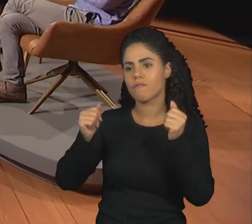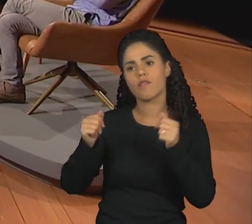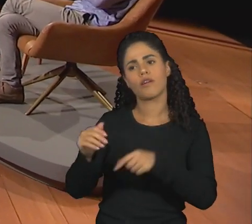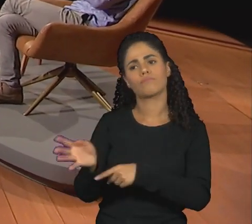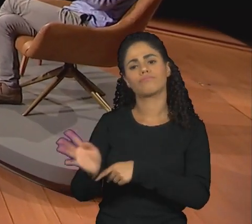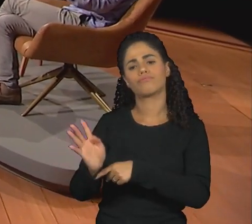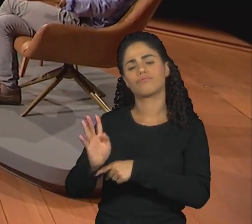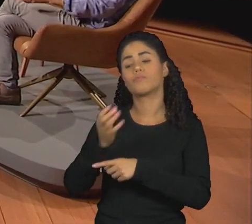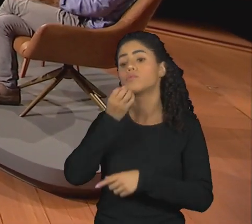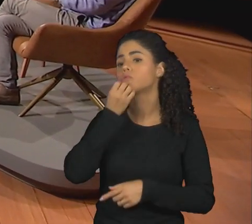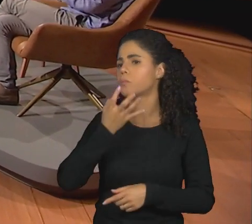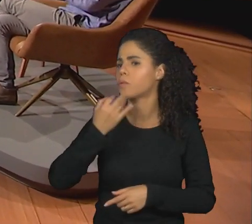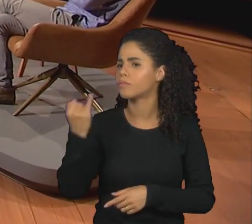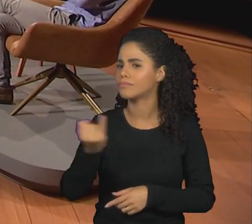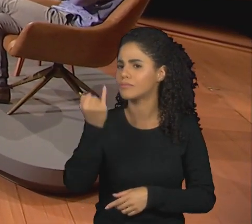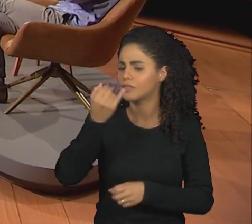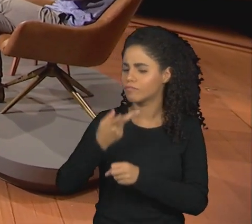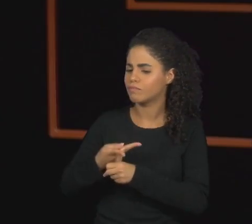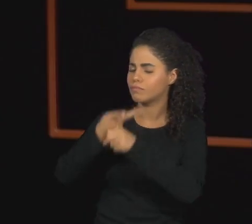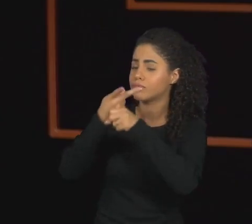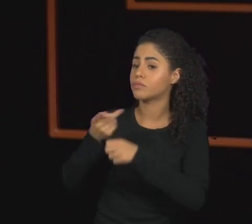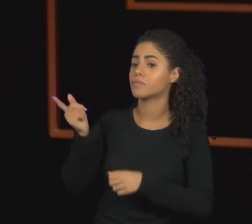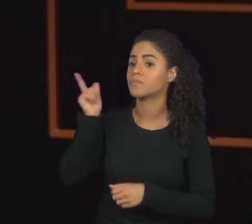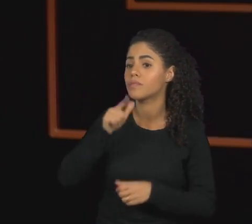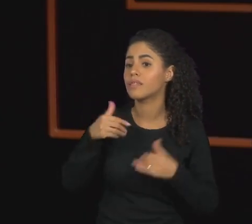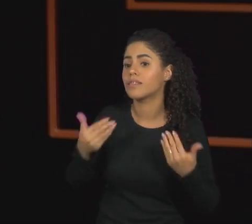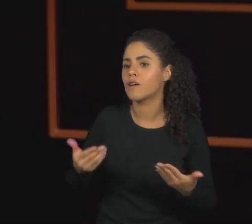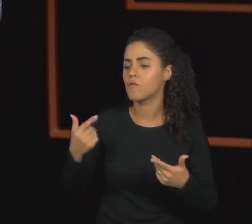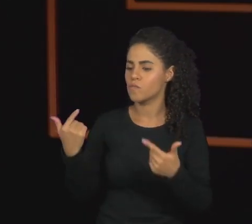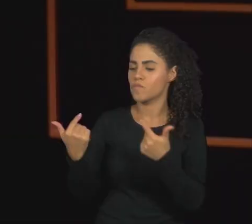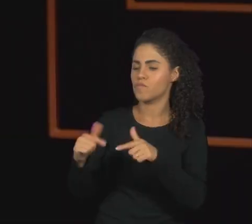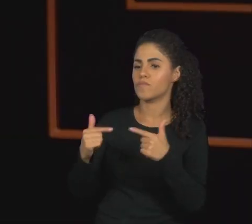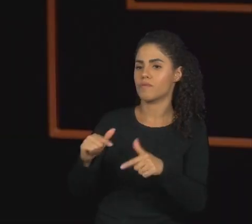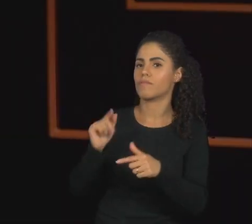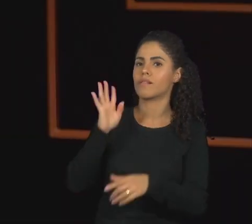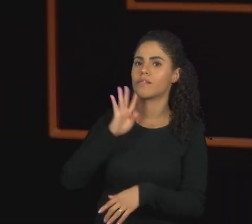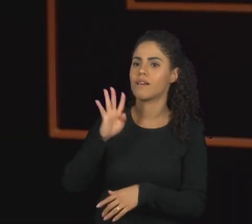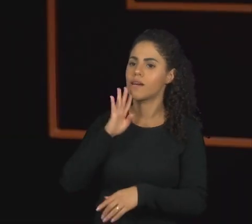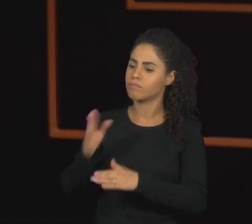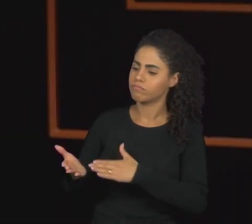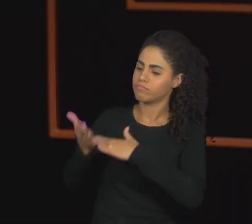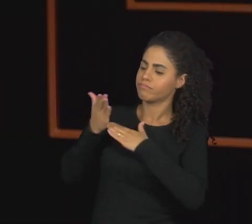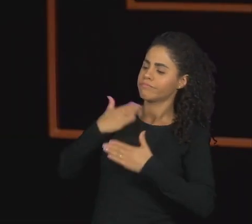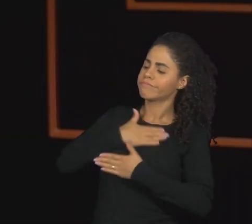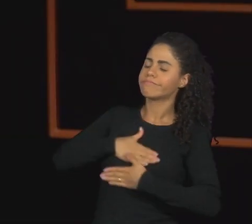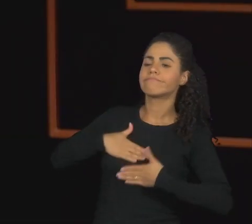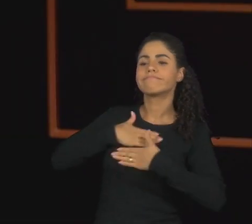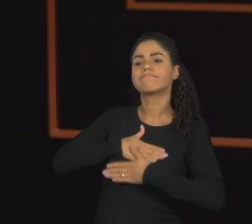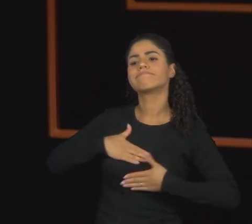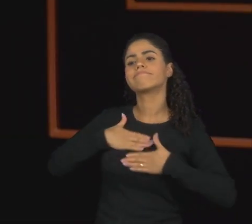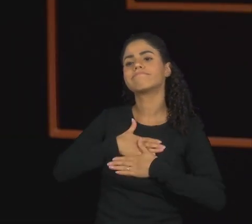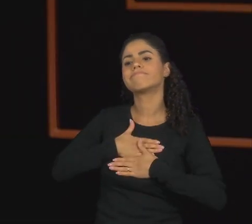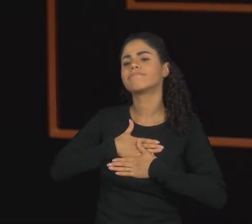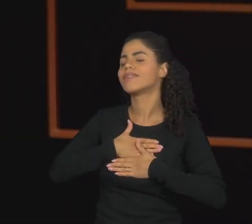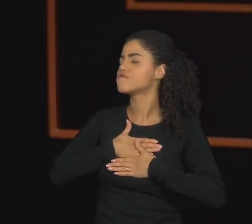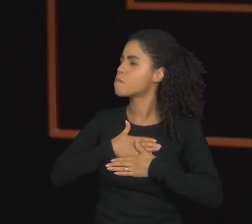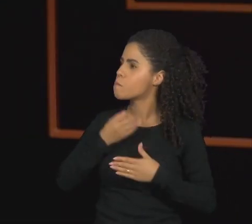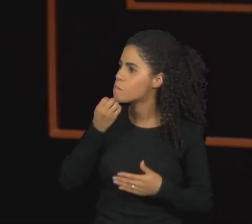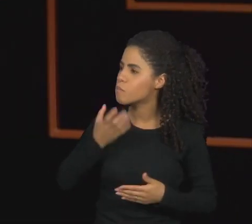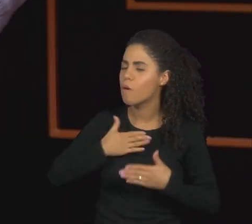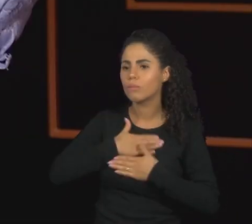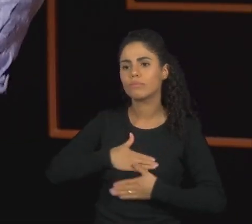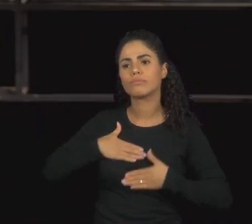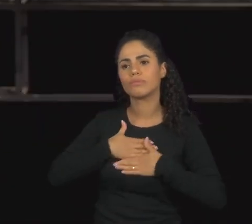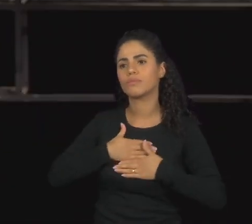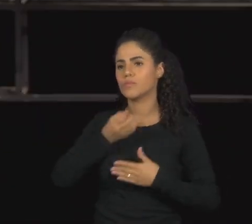maravilhosos, filmes muito importantes premiados. Então é um trabalho que está me dando um prazer, um trabalho enorme e um prazer